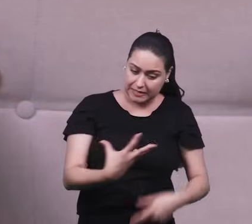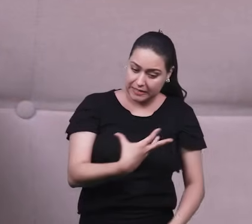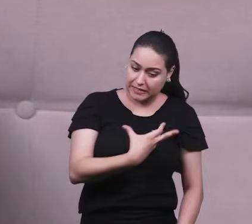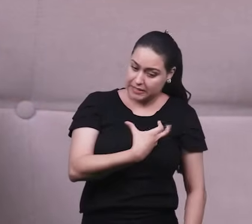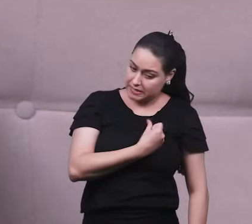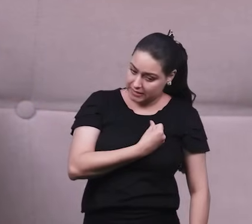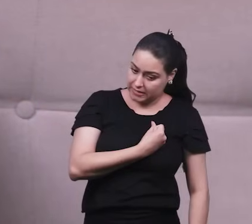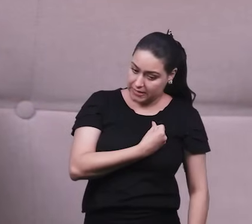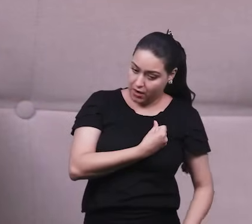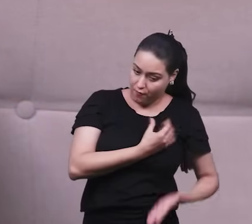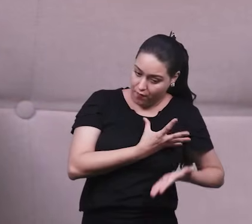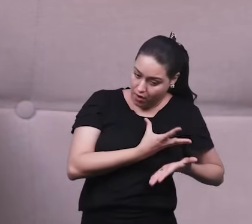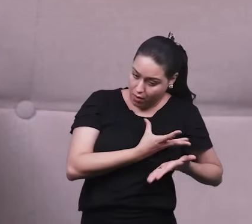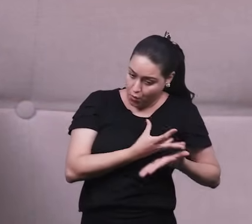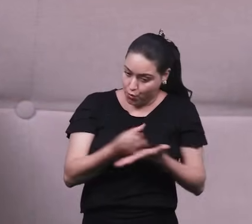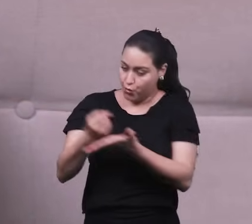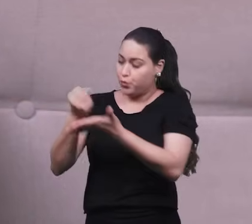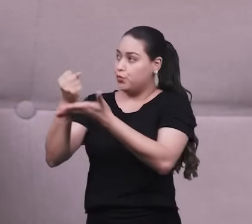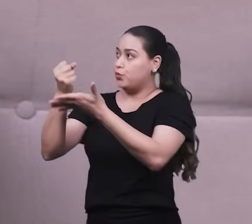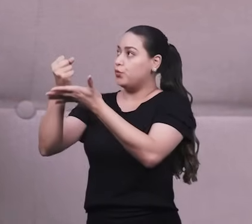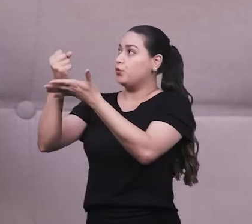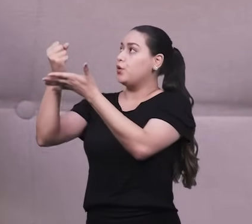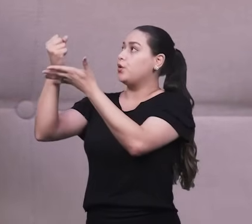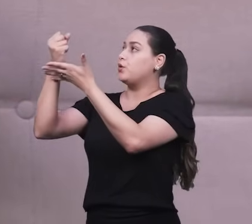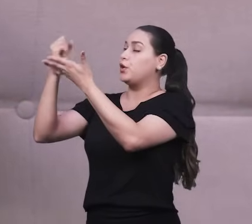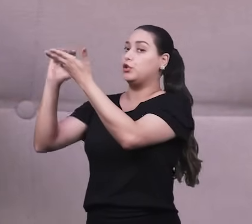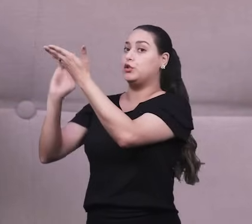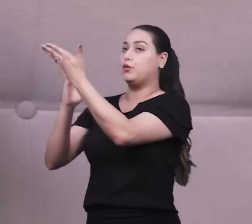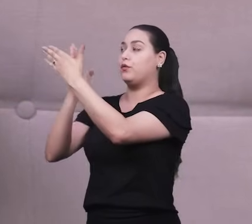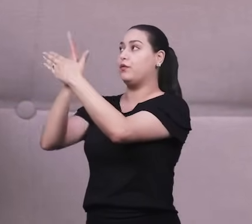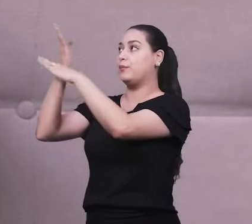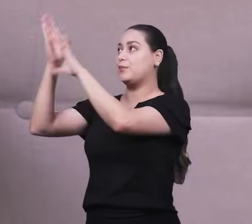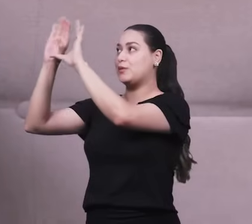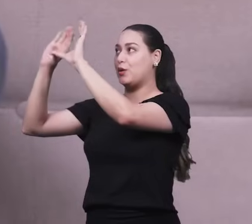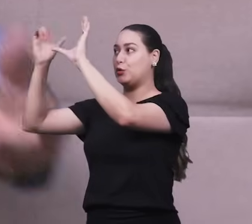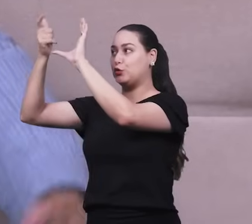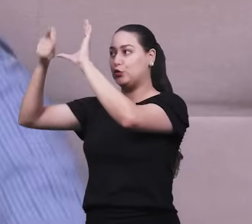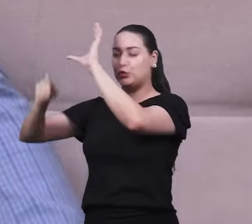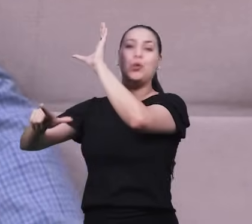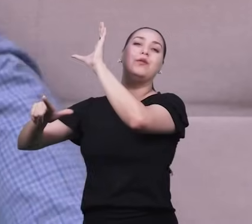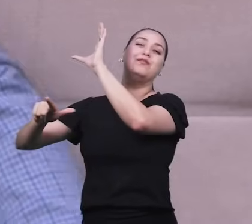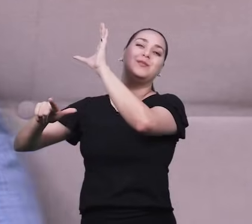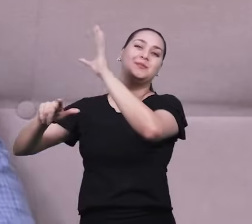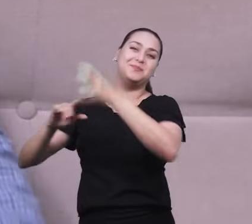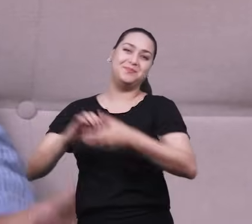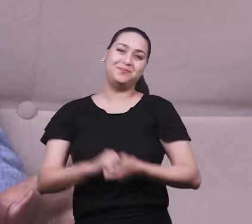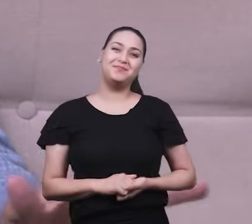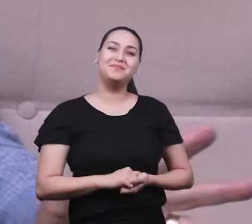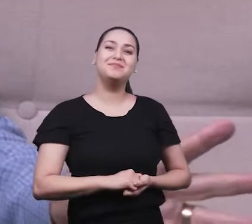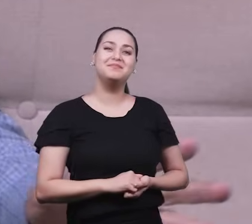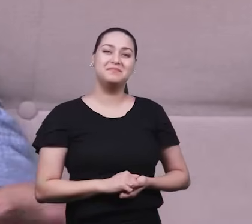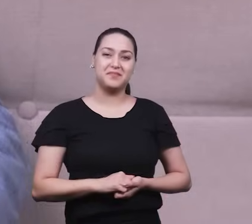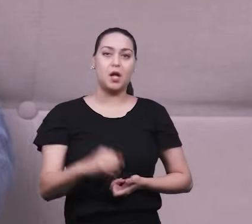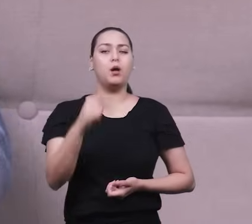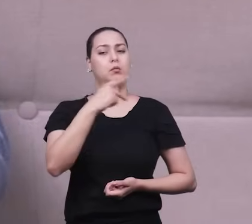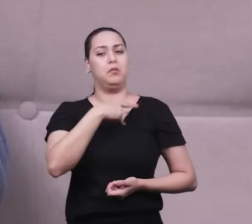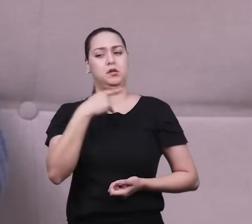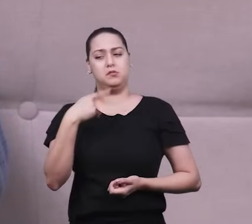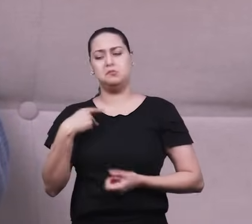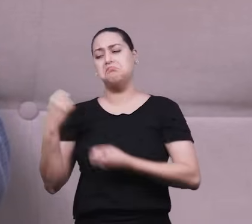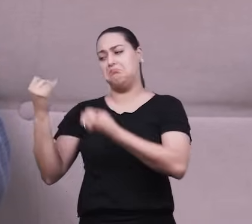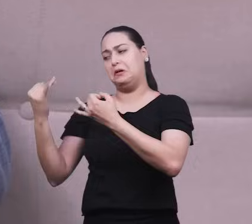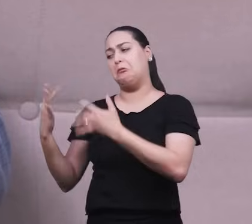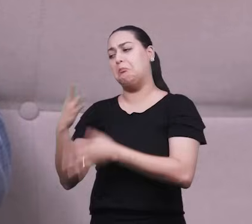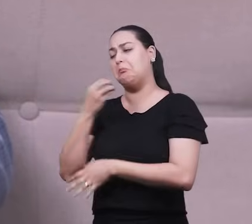Resgata o homem e leva de volta para a eternidade. Então é o que o pastor Adriano colocou